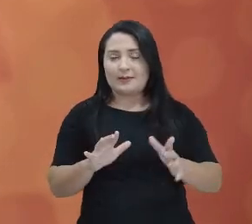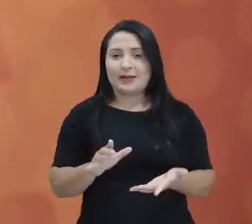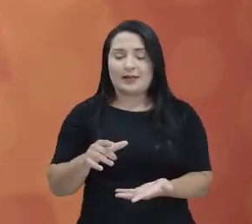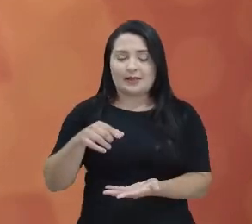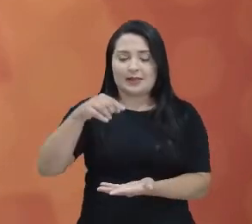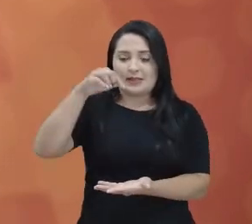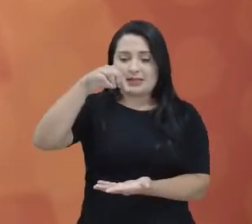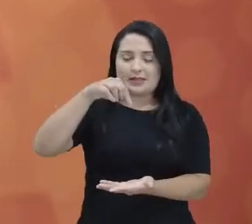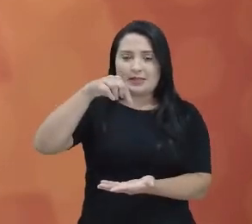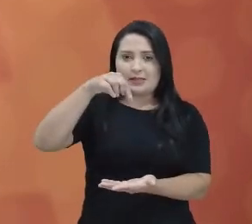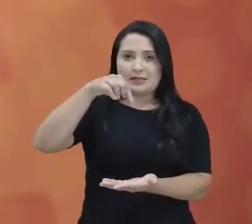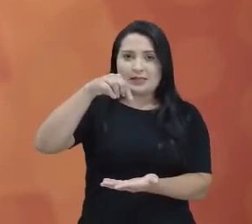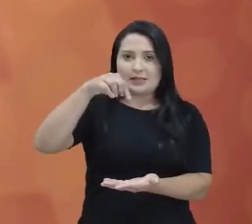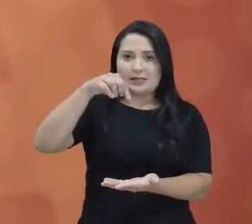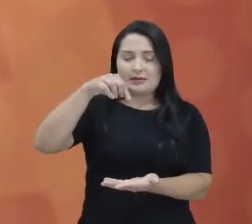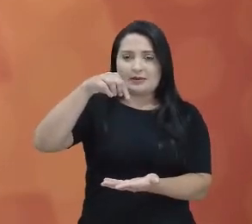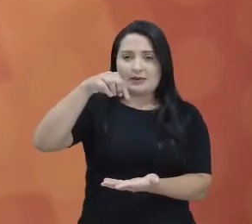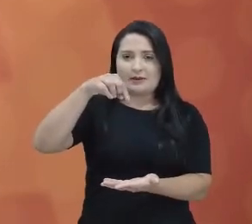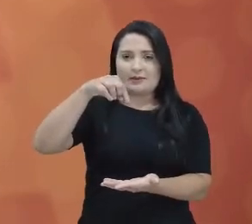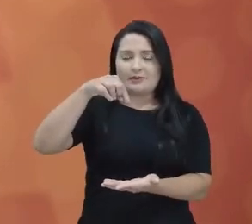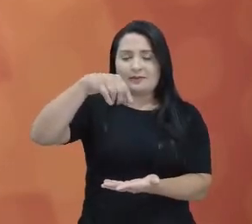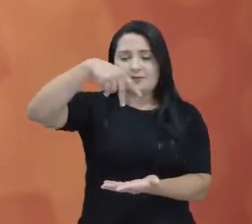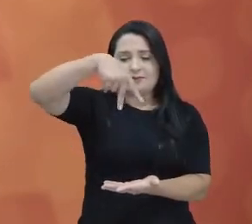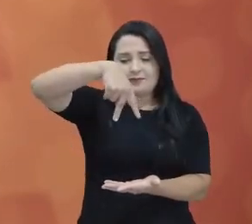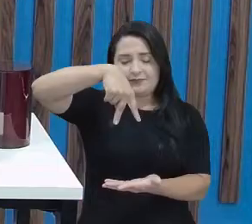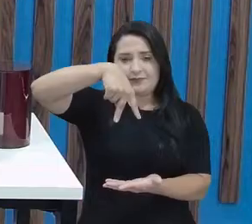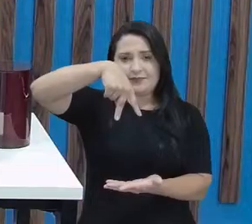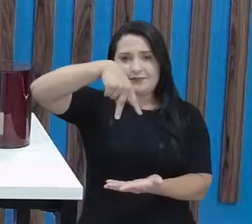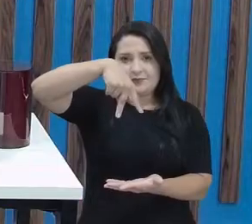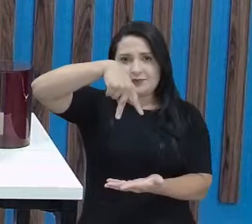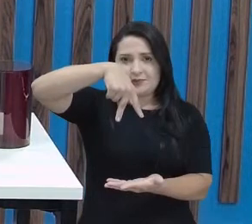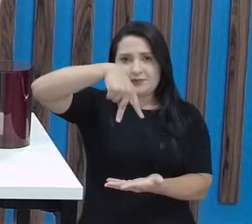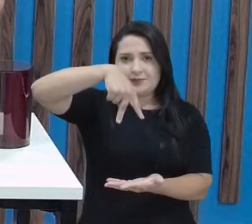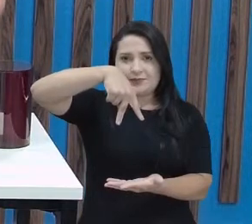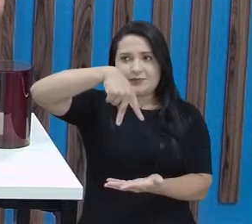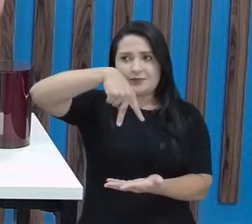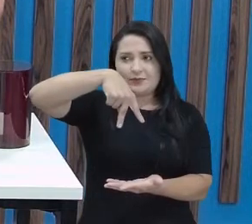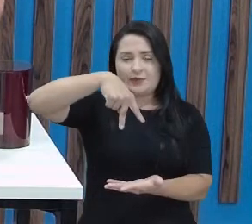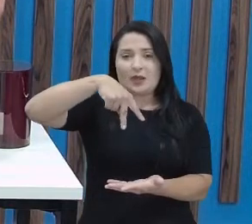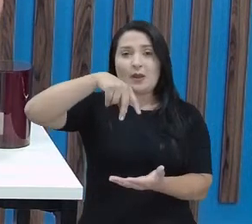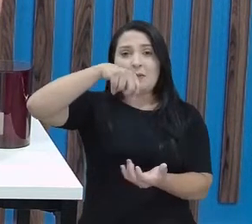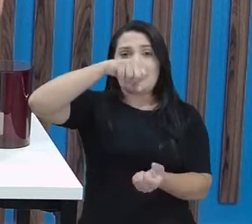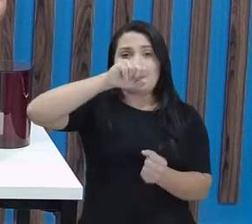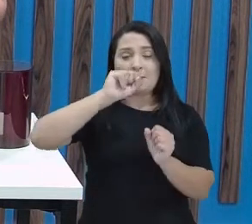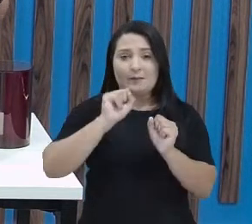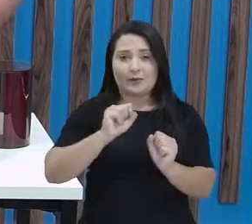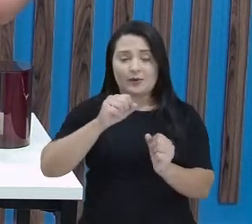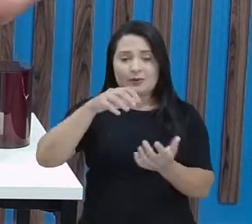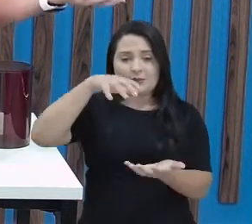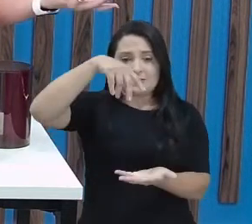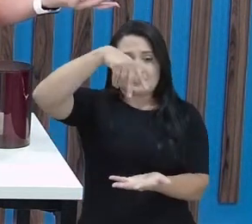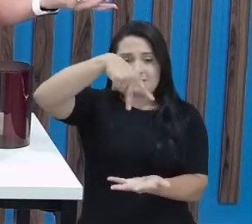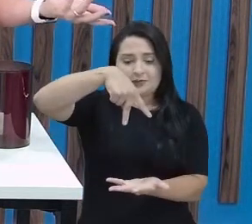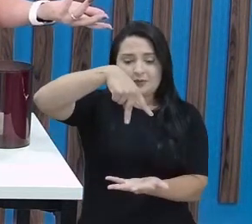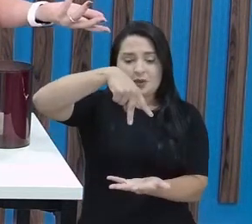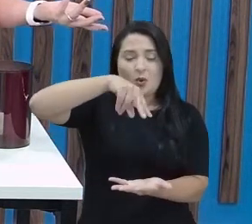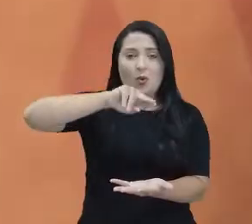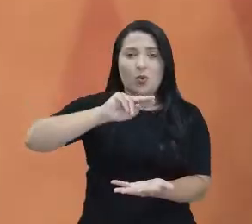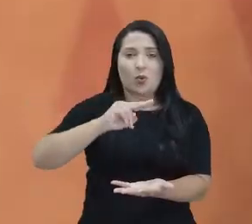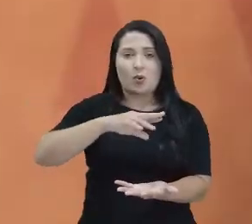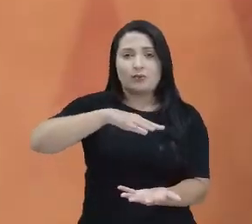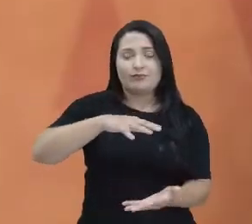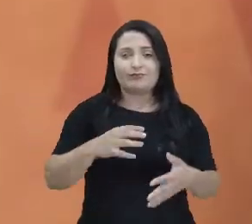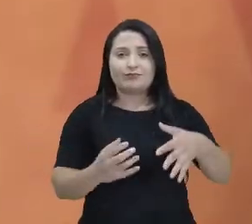Que figura é essa? Que eu posso pegar tanto nessa posição, quanto nessa posição, que vai me lembrar um cone de